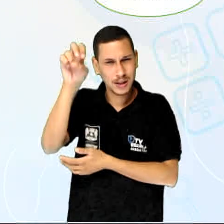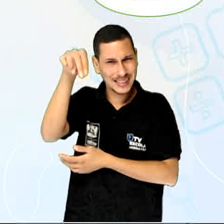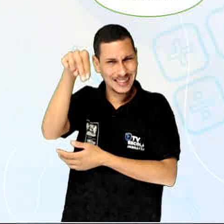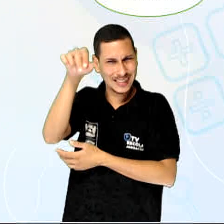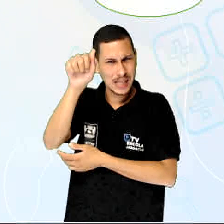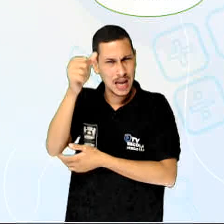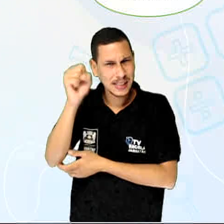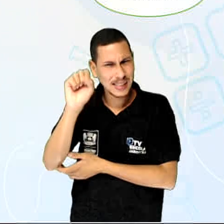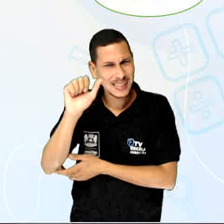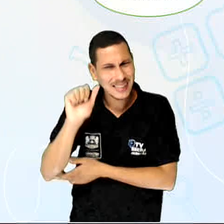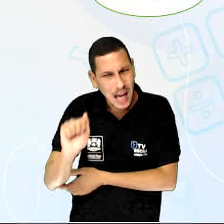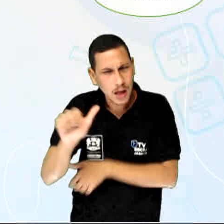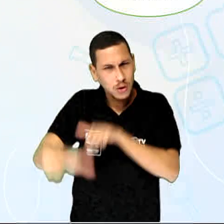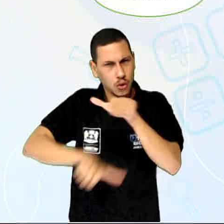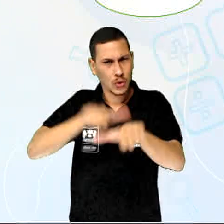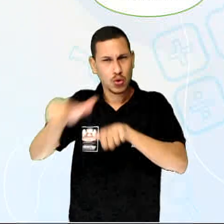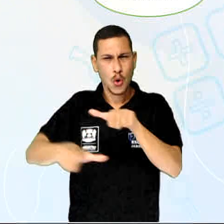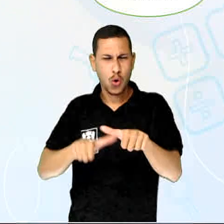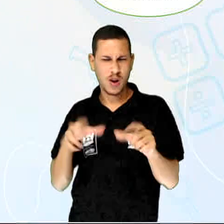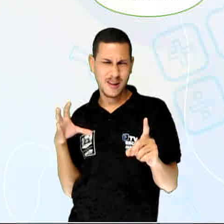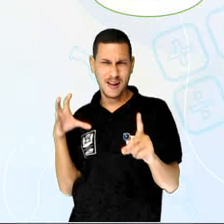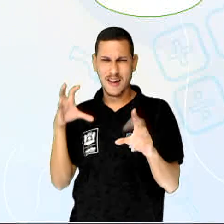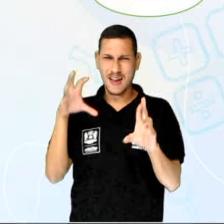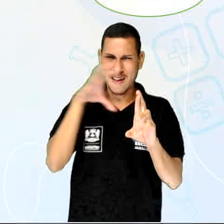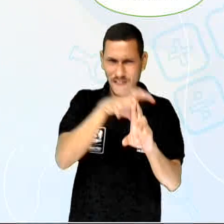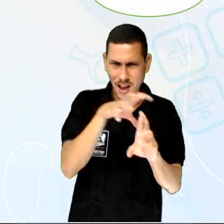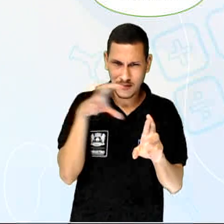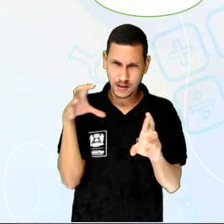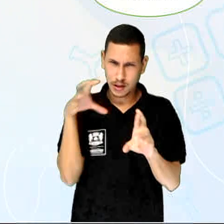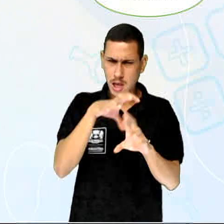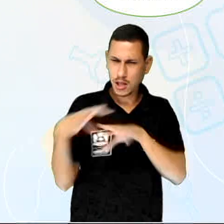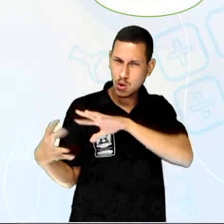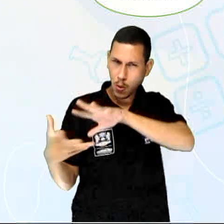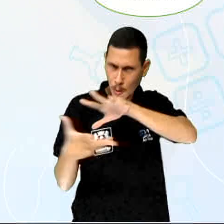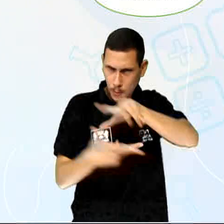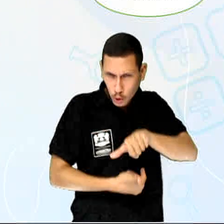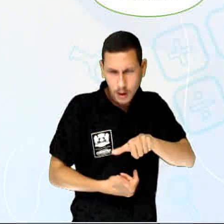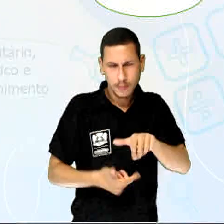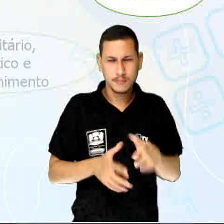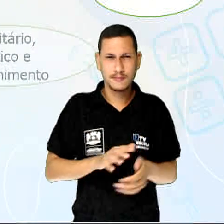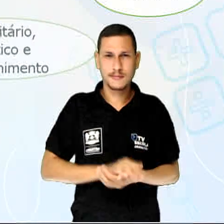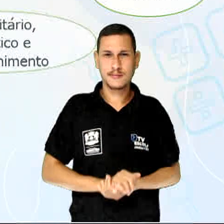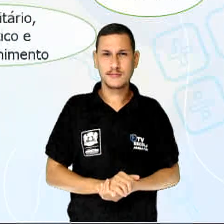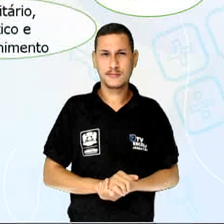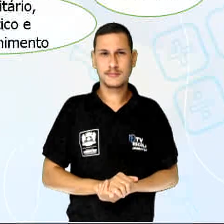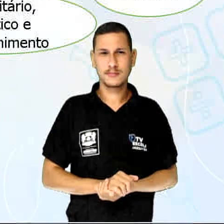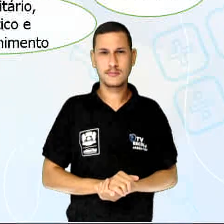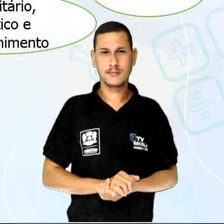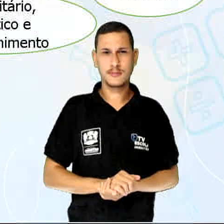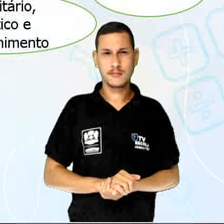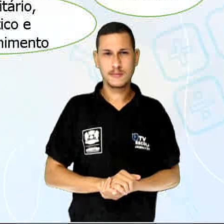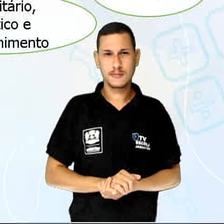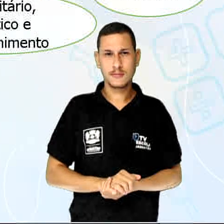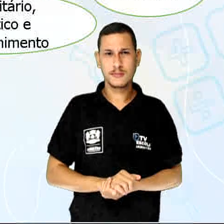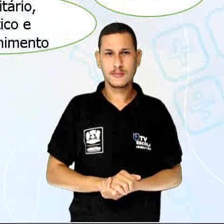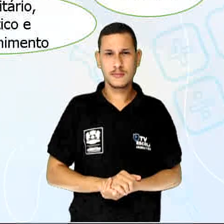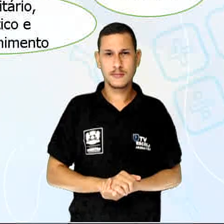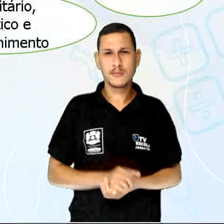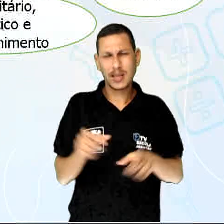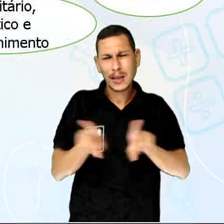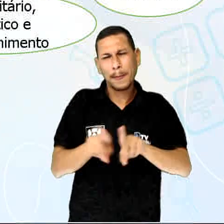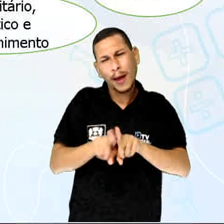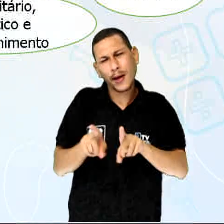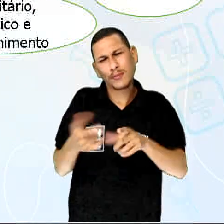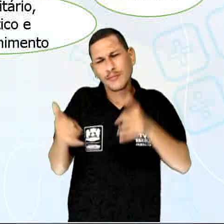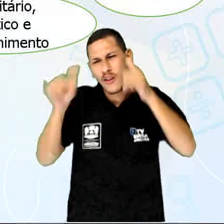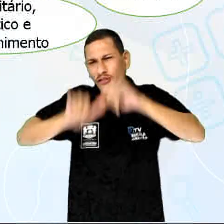né, como uma das referências mundiais nesse segmento. Vamos ter também a questão publicitária,